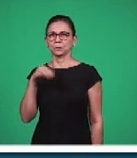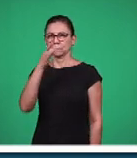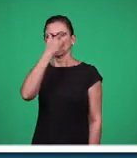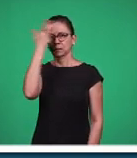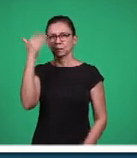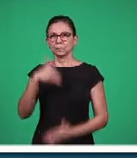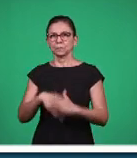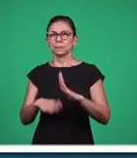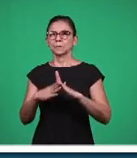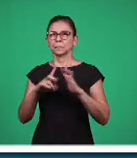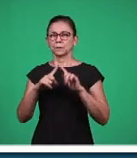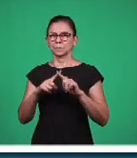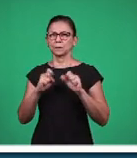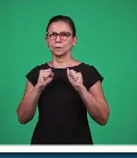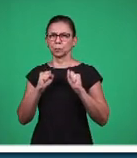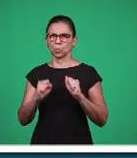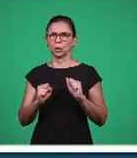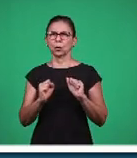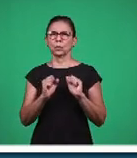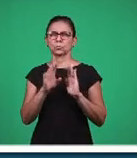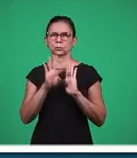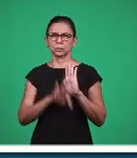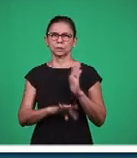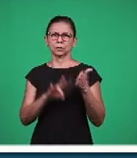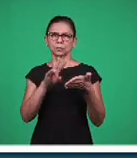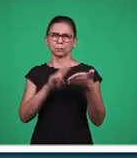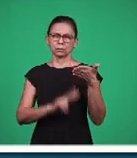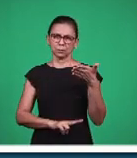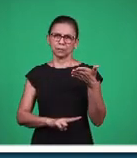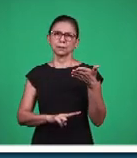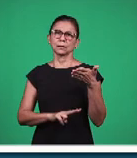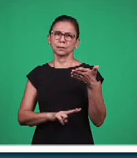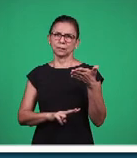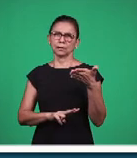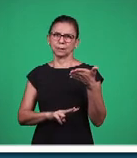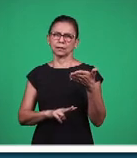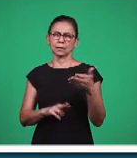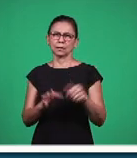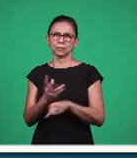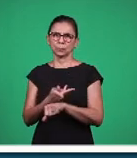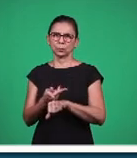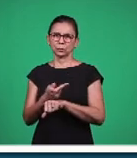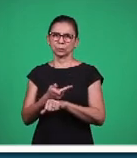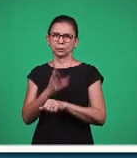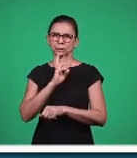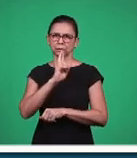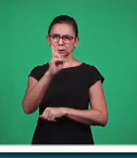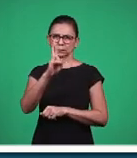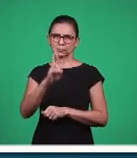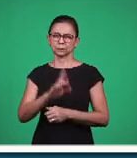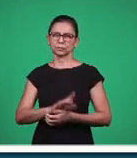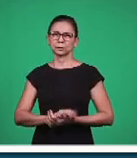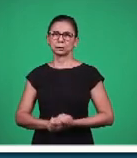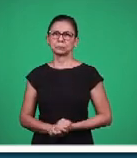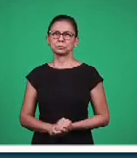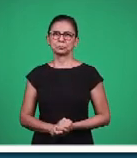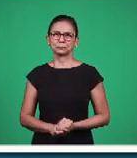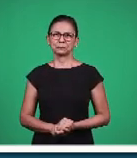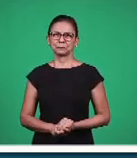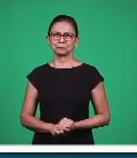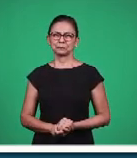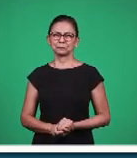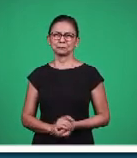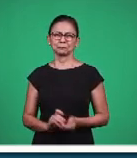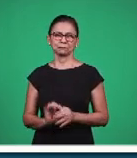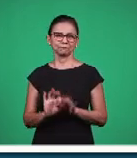irmãos possam estar lendo o texto e buscando a resposta para essa pergunta. Assim os irmãos poderão